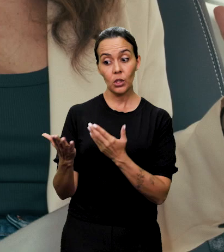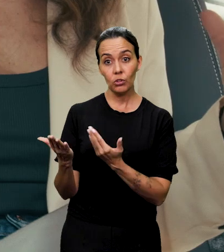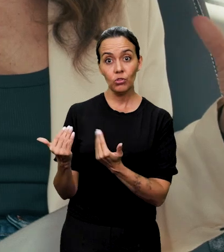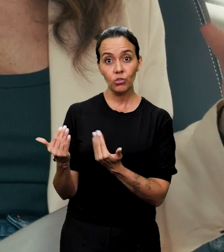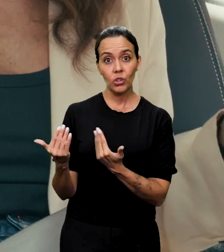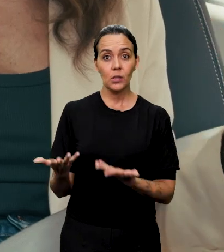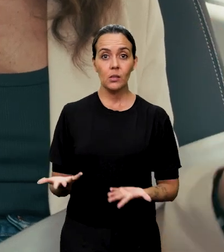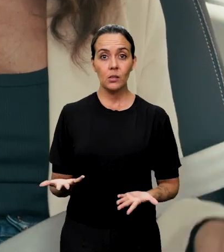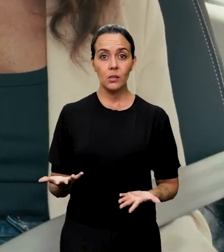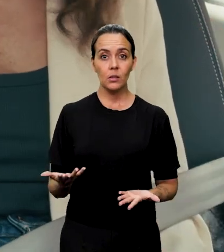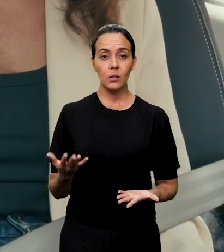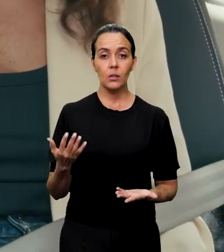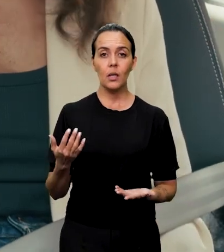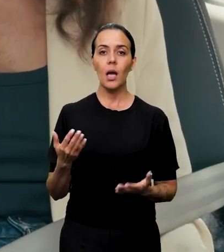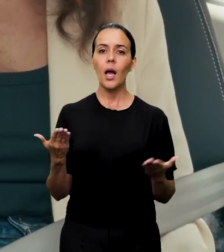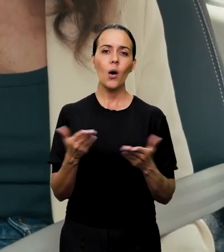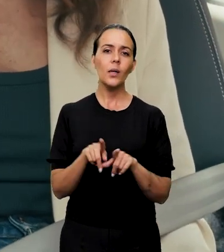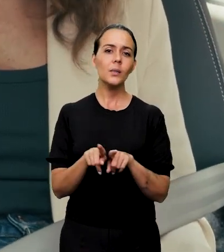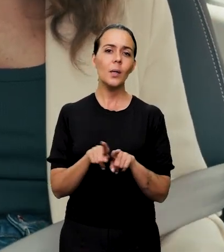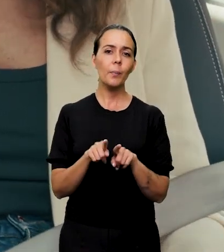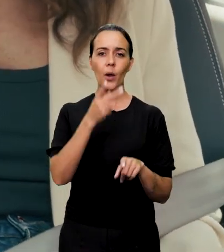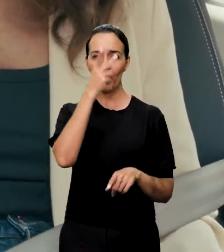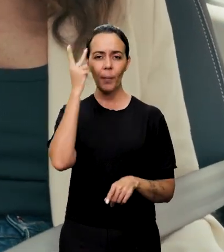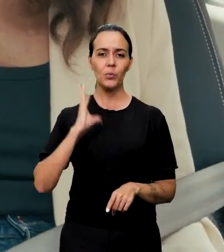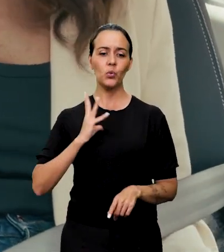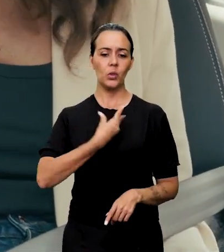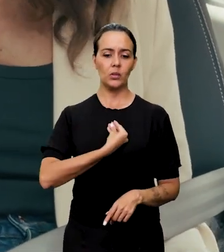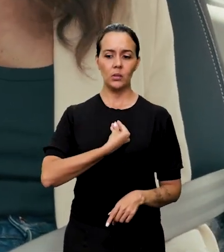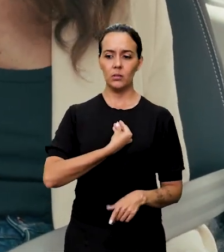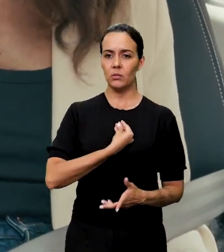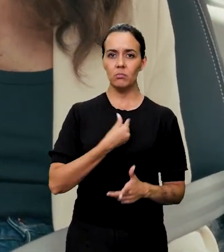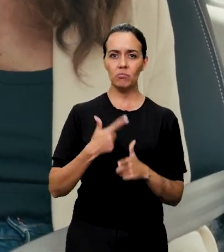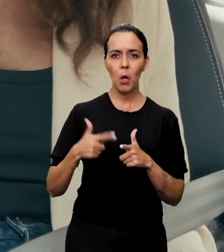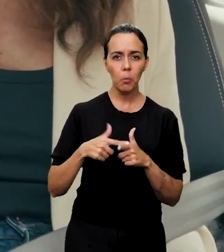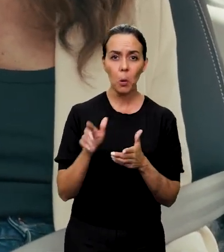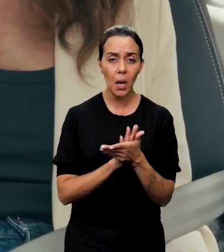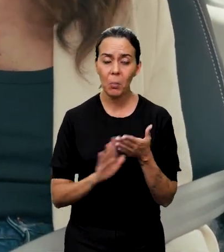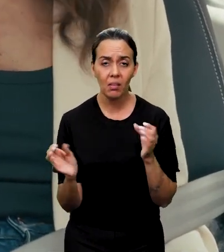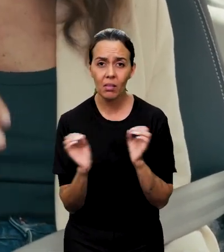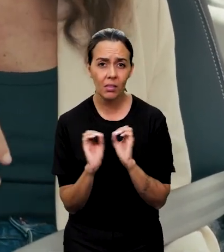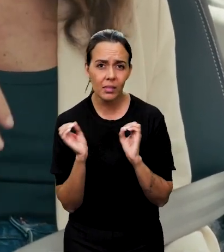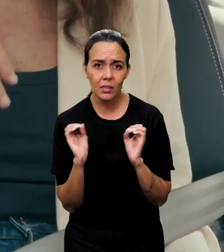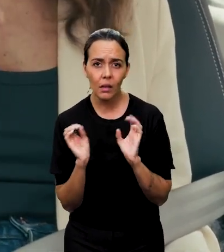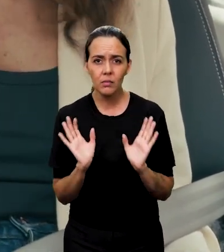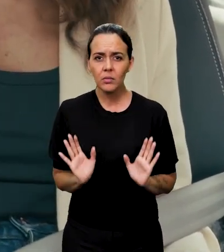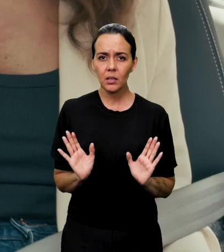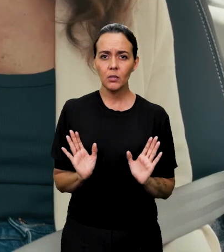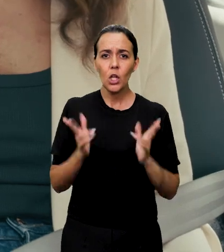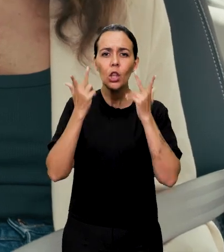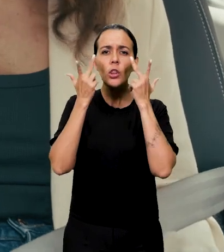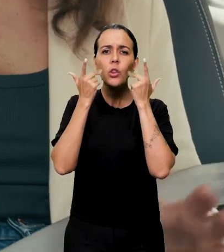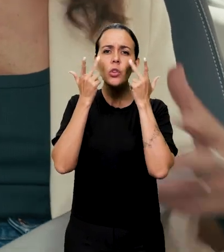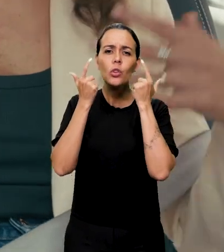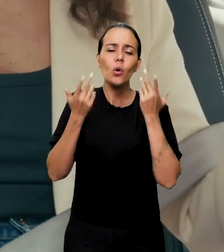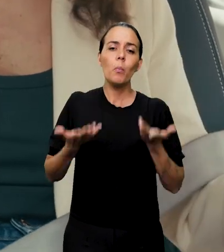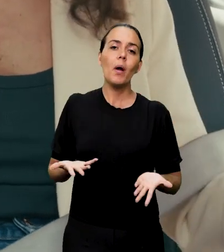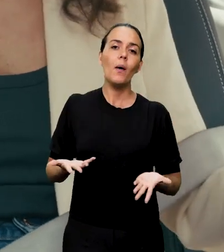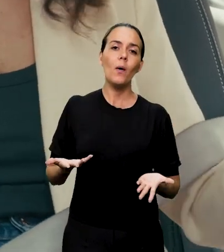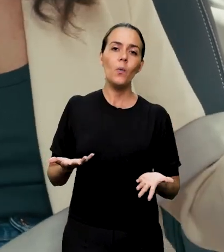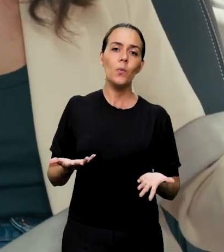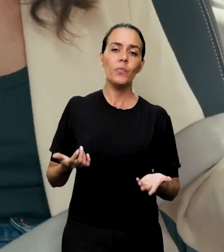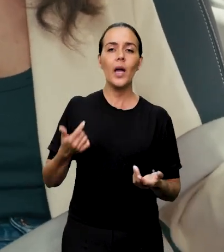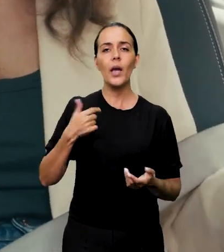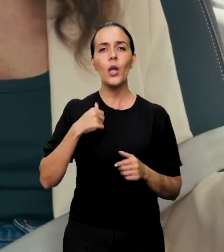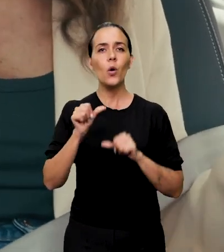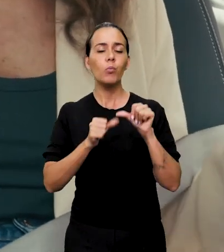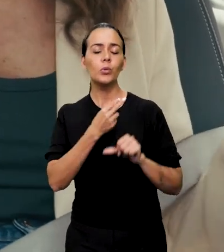E ao mesmo tempo que para eles, por exemplo, uma pessoa trans é uma não questão. Sim. Né? Uma pessoa que fala,